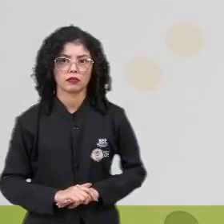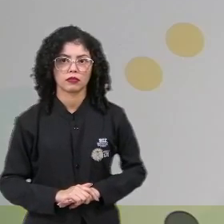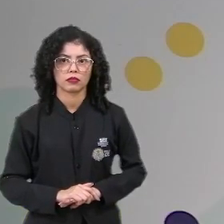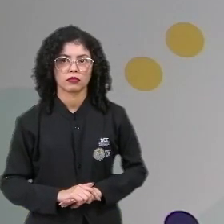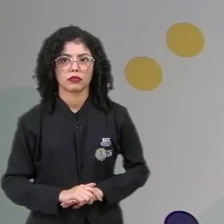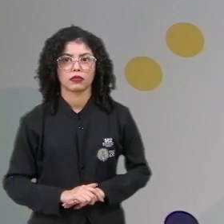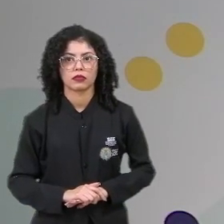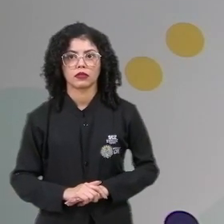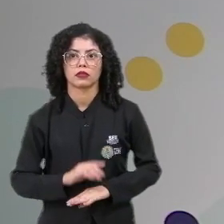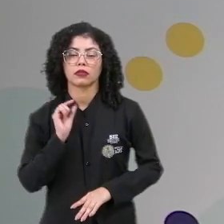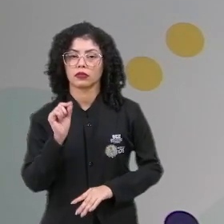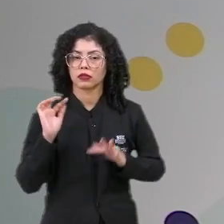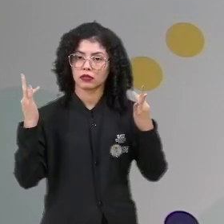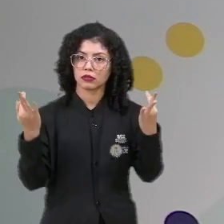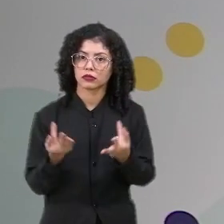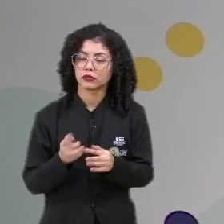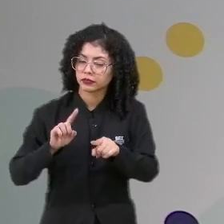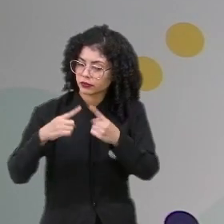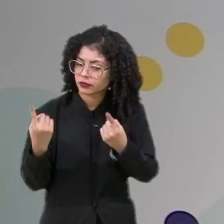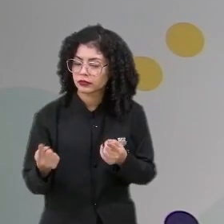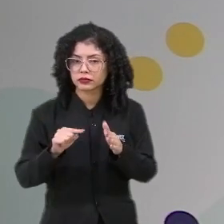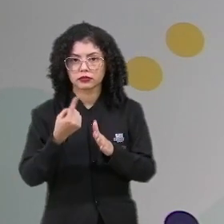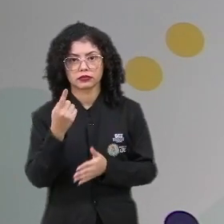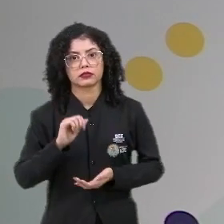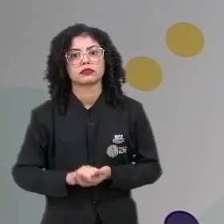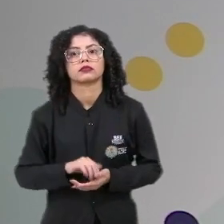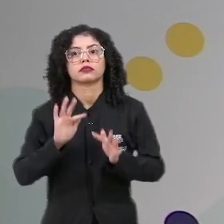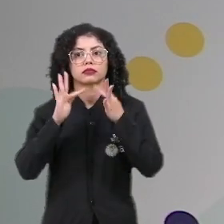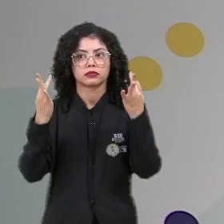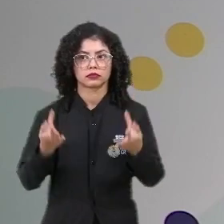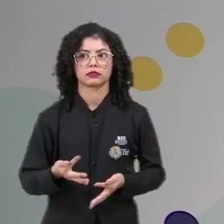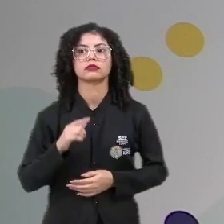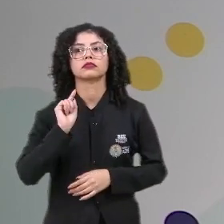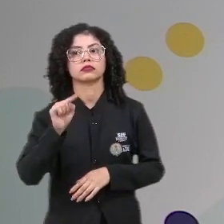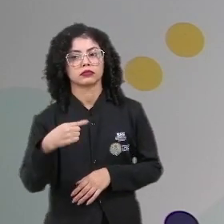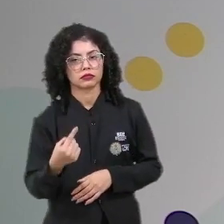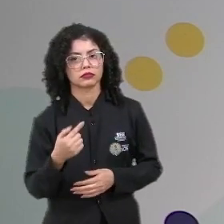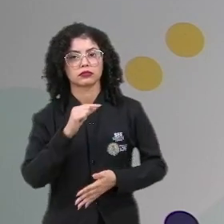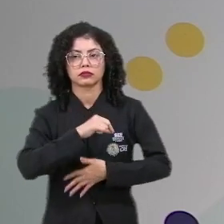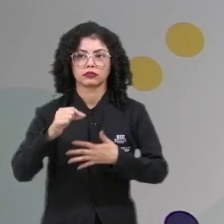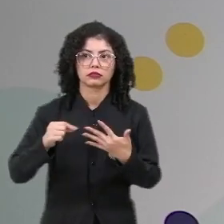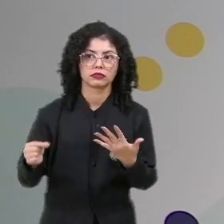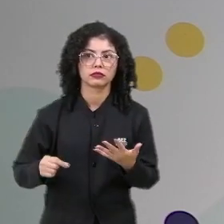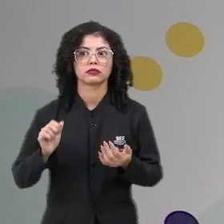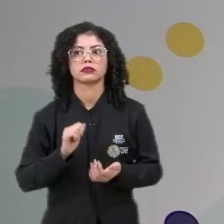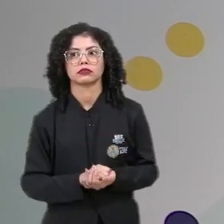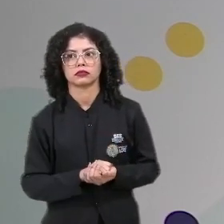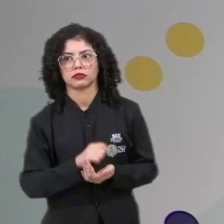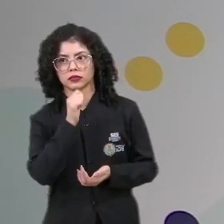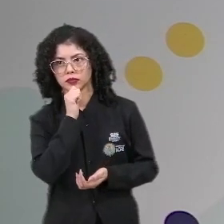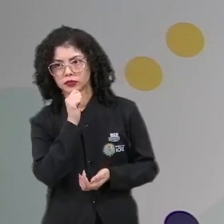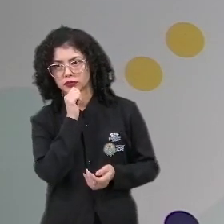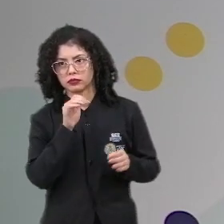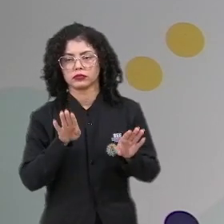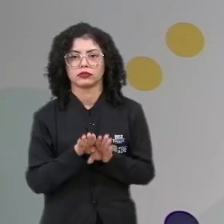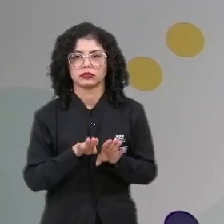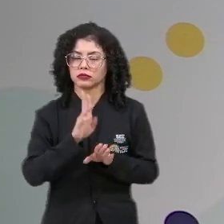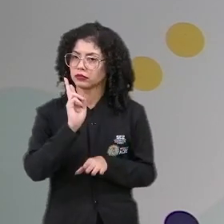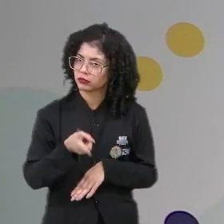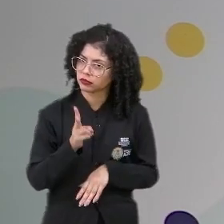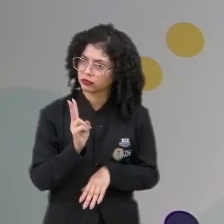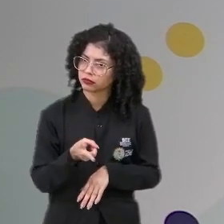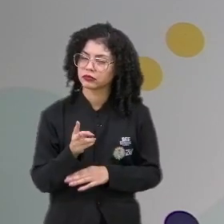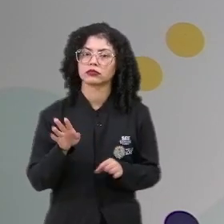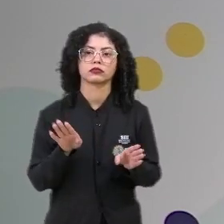o que é família, mais uma vez. Família são os elementos que estão numa